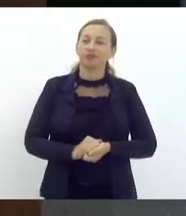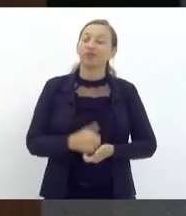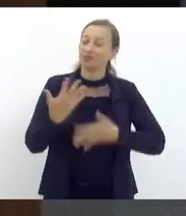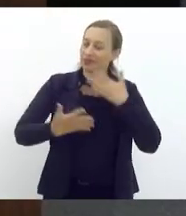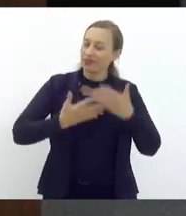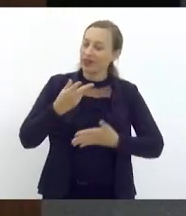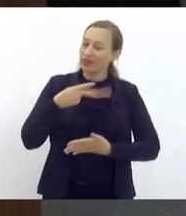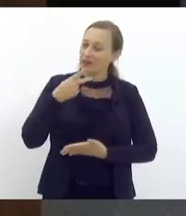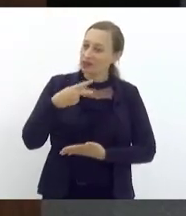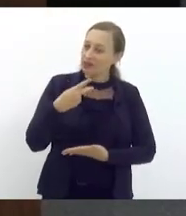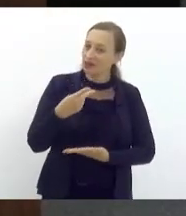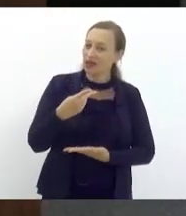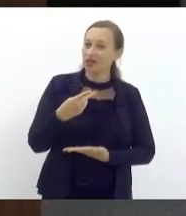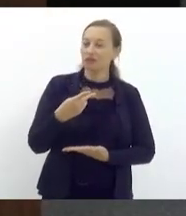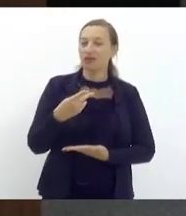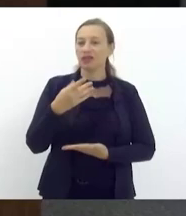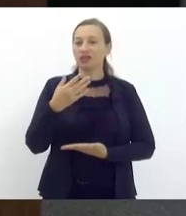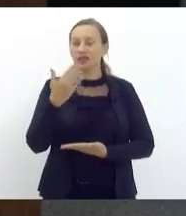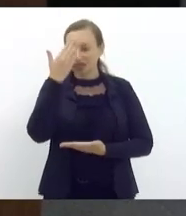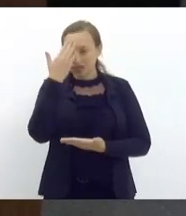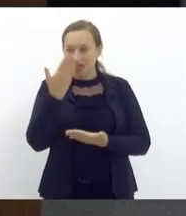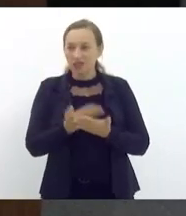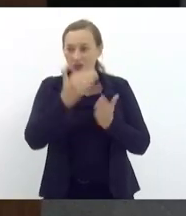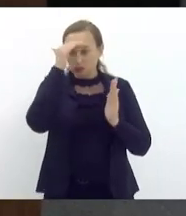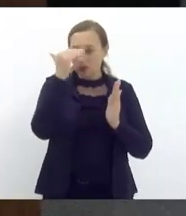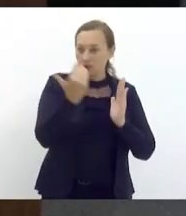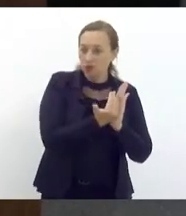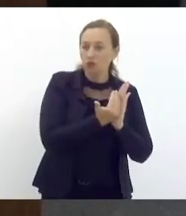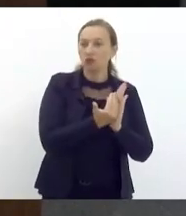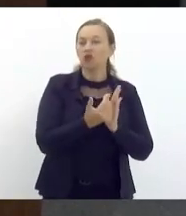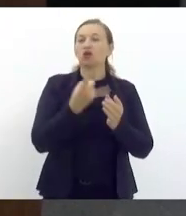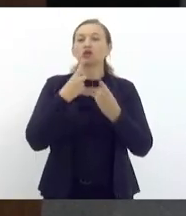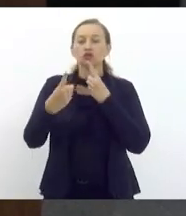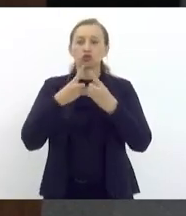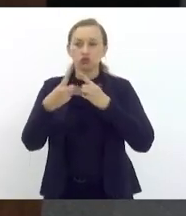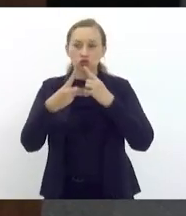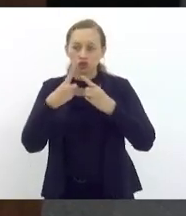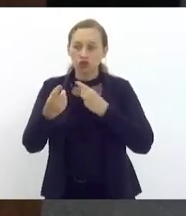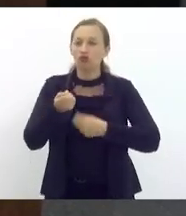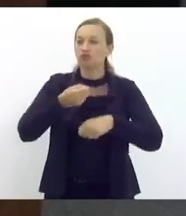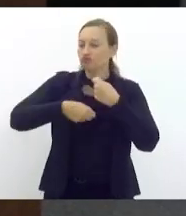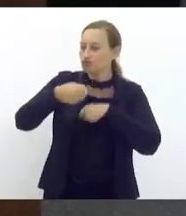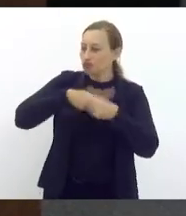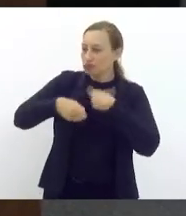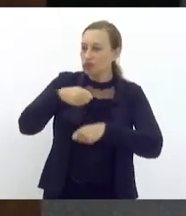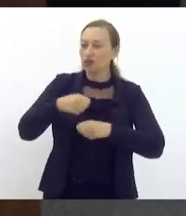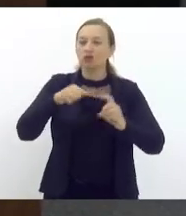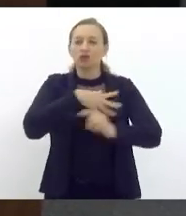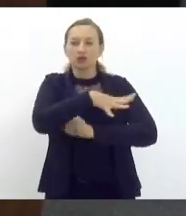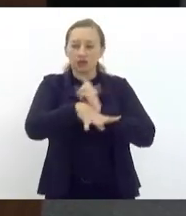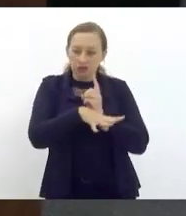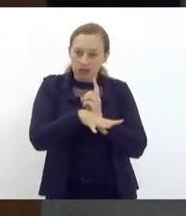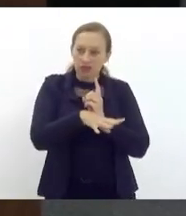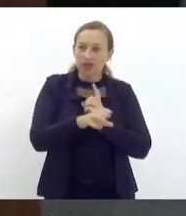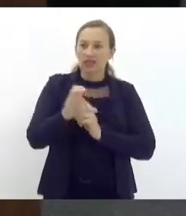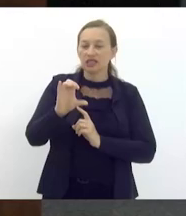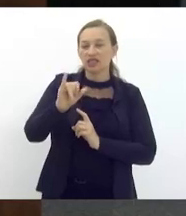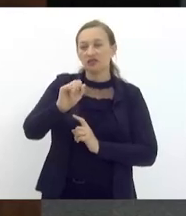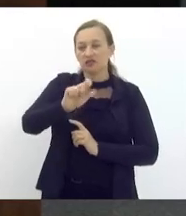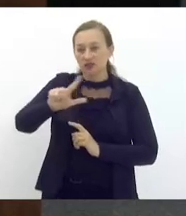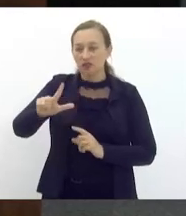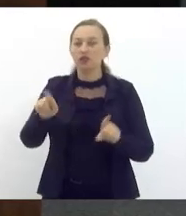minha confiança de que será sancionado tá amplamente discutido e negociado com a sociedade civil e também